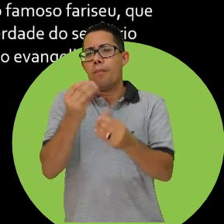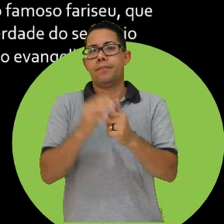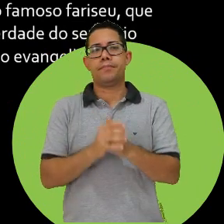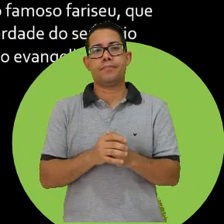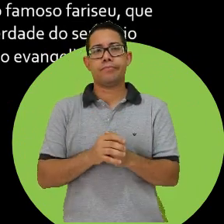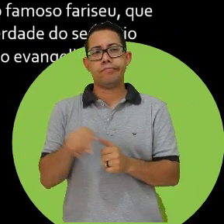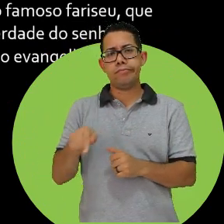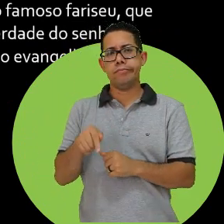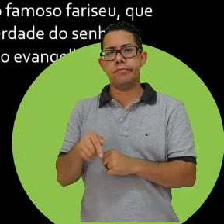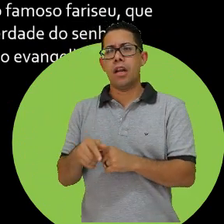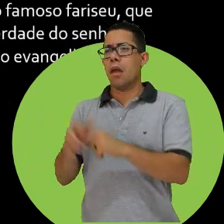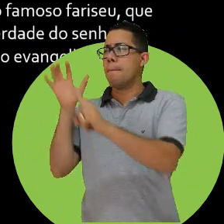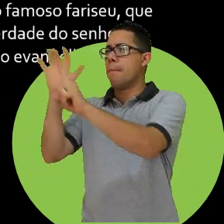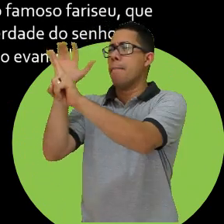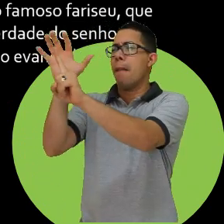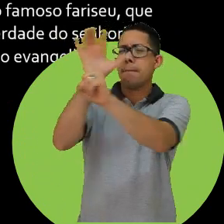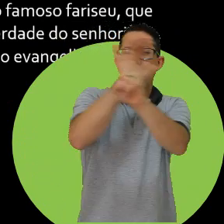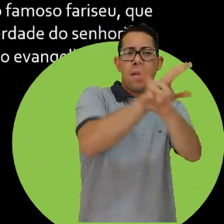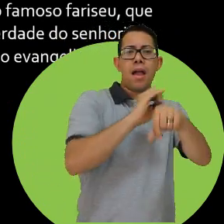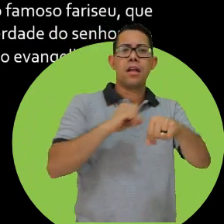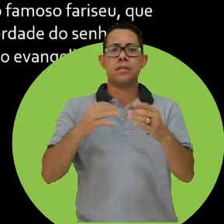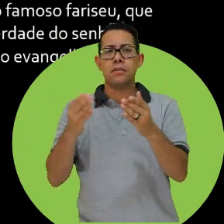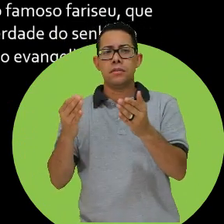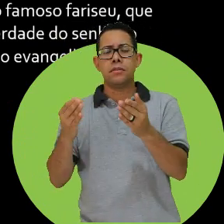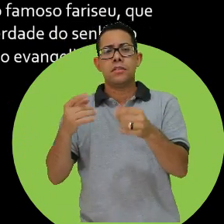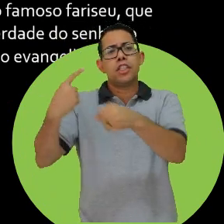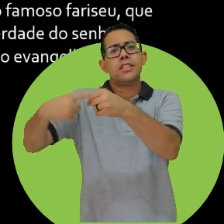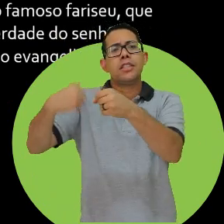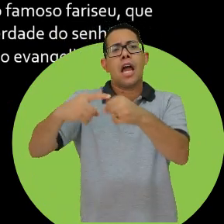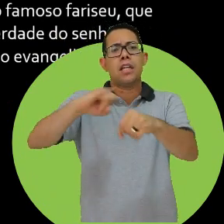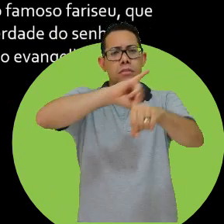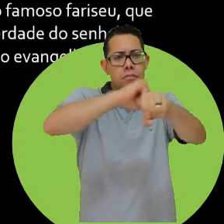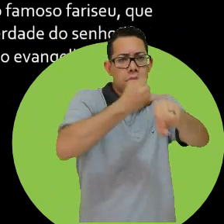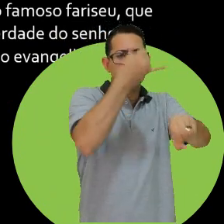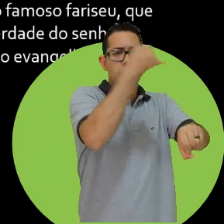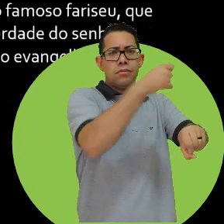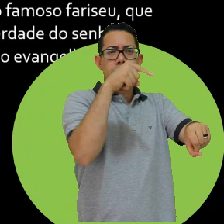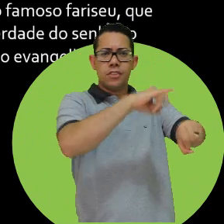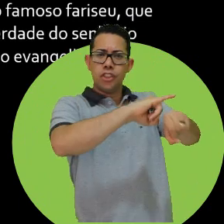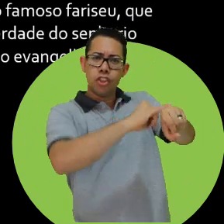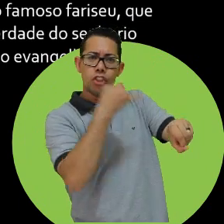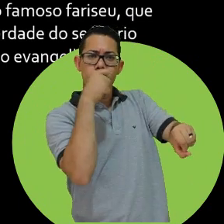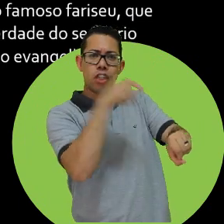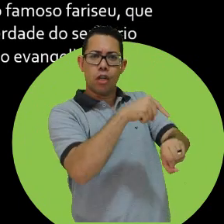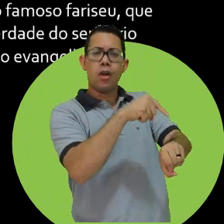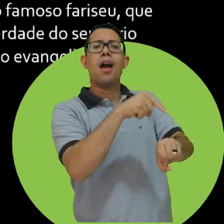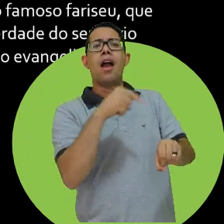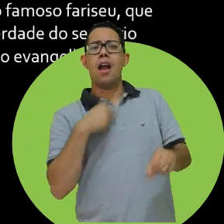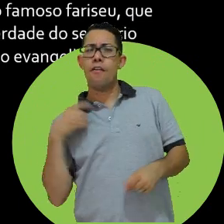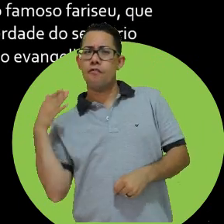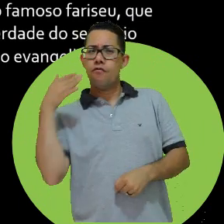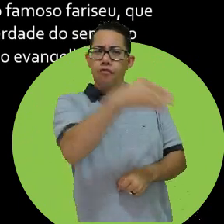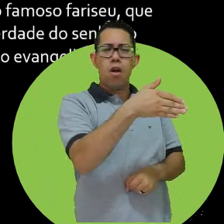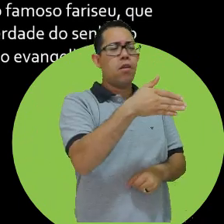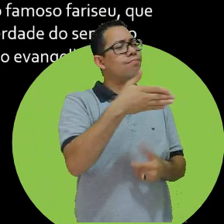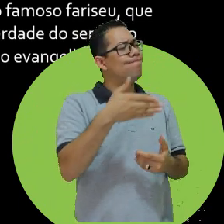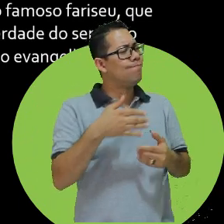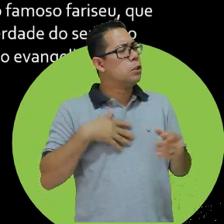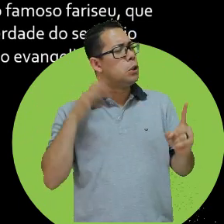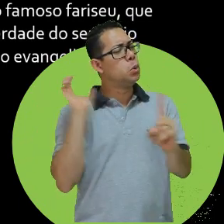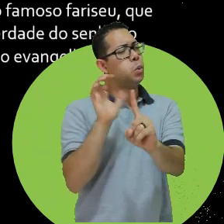grande perseguição feita em Jerusalém, ele foi até as autoridades e pediu uma